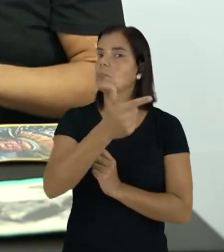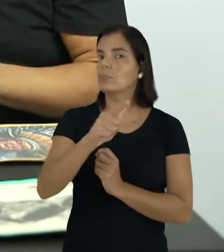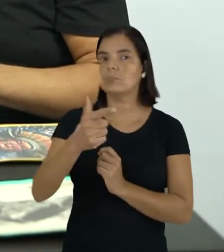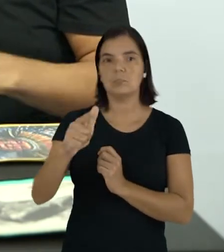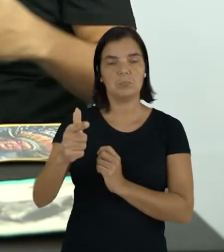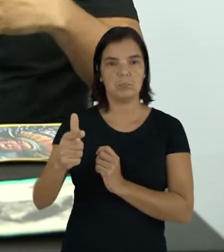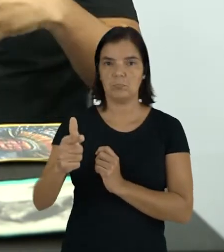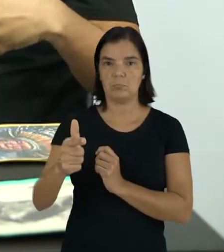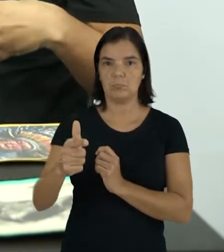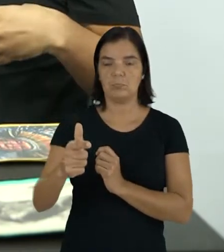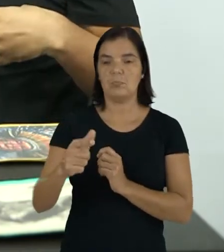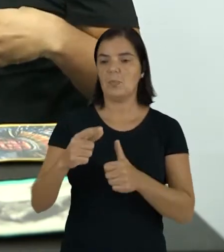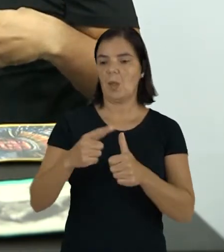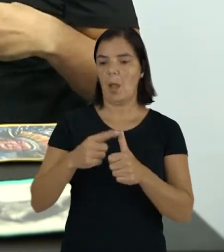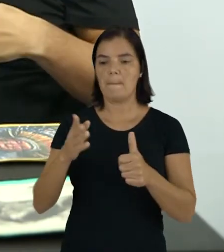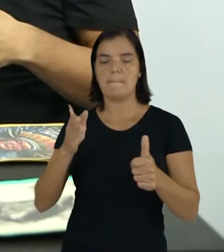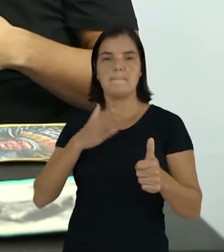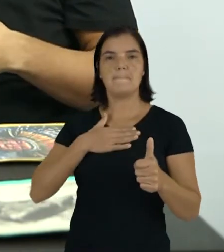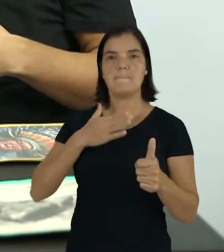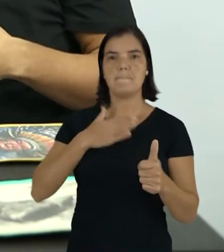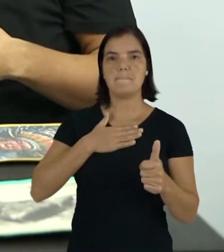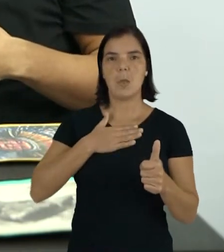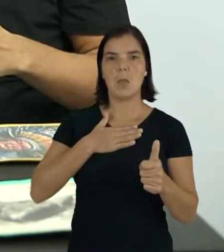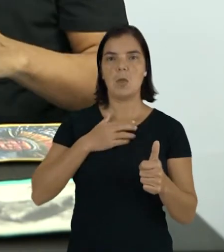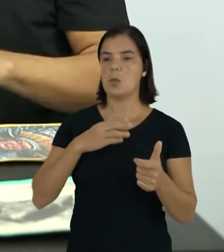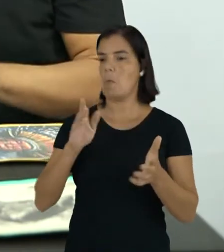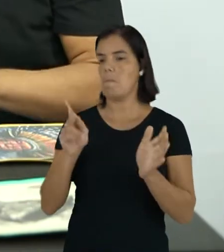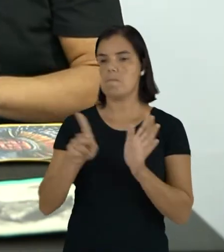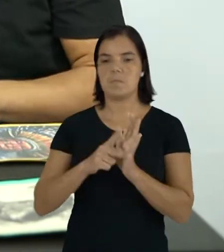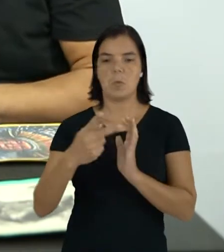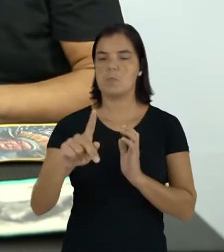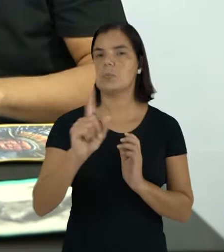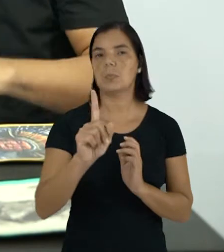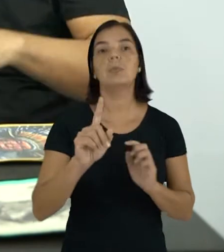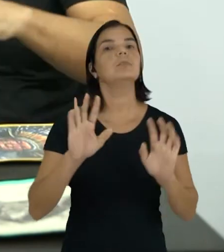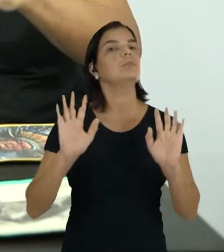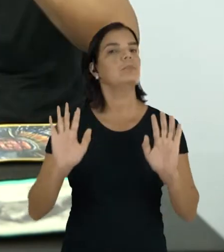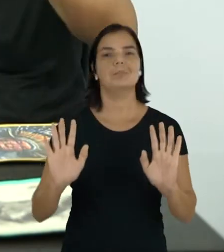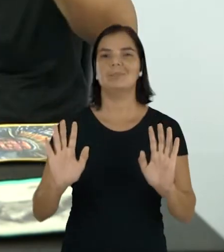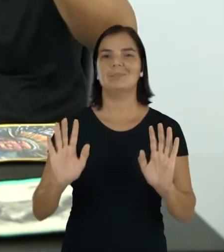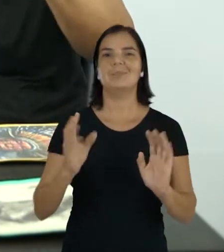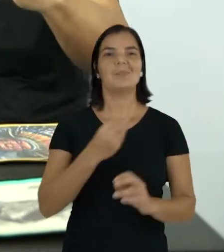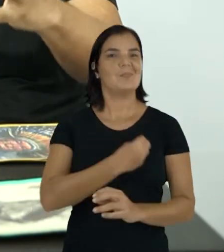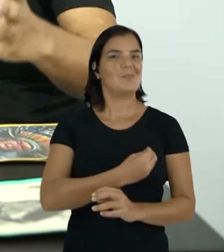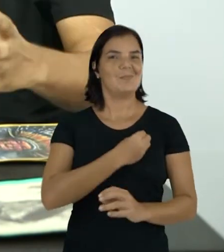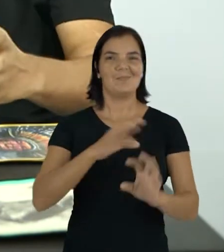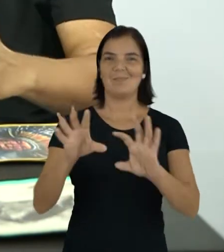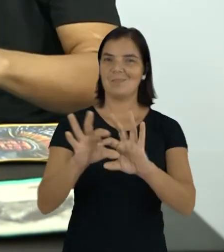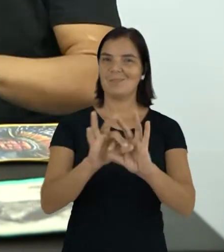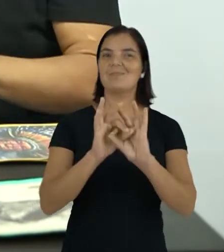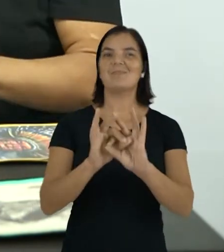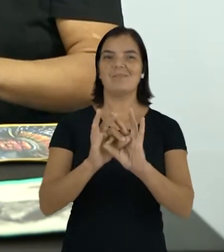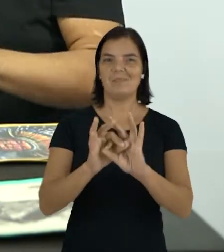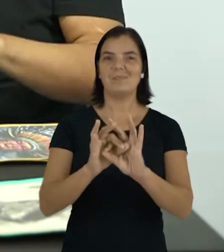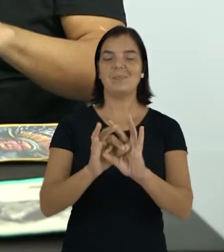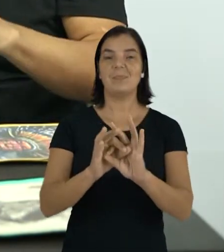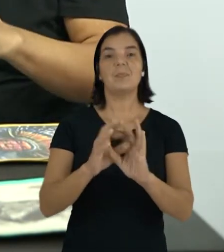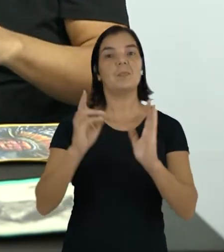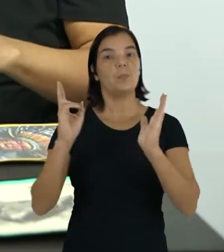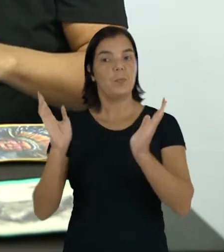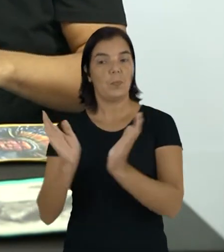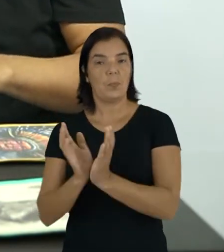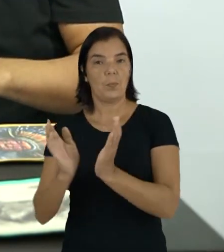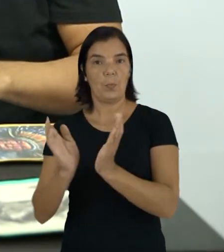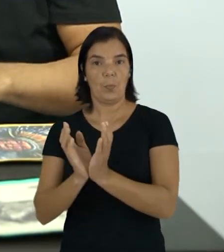esse negócio de, me pertence e não pertence a você. Não, eles têm uma vida em comunidade. Quando os